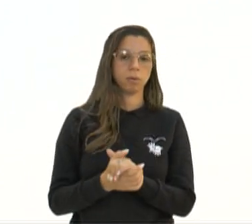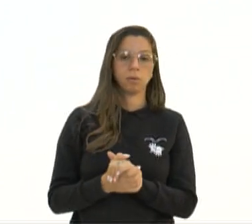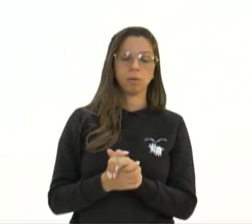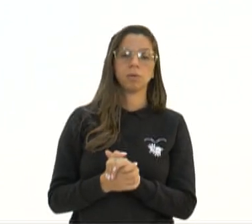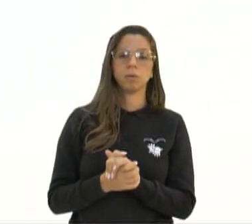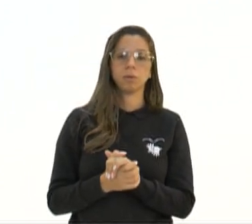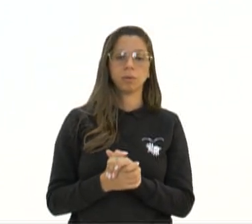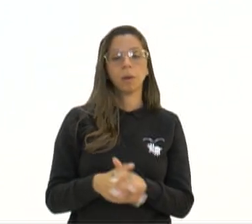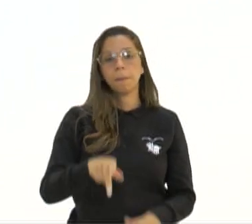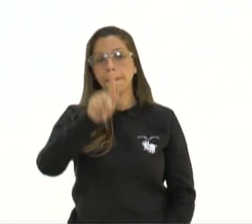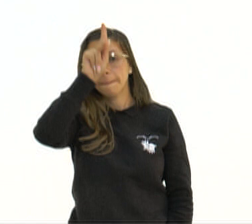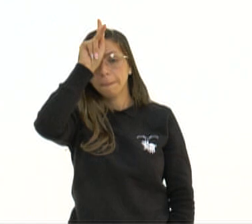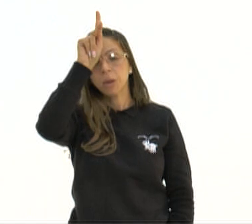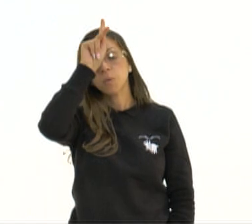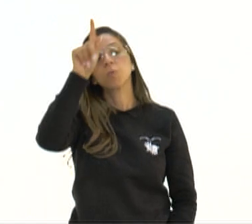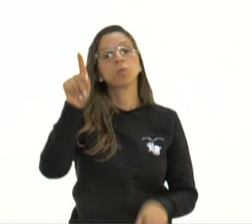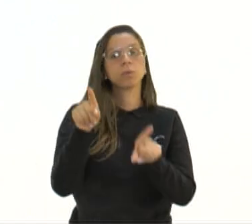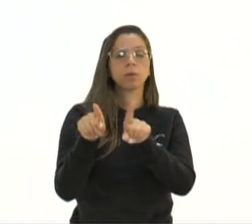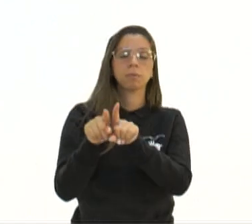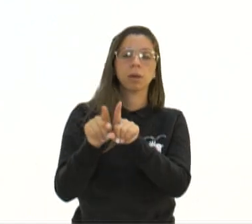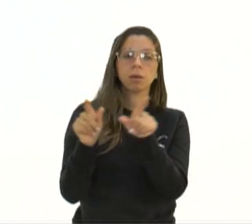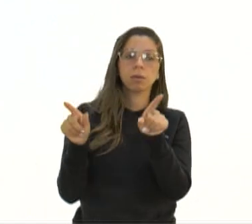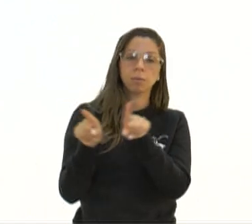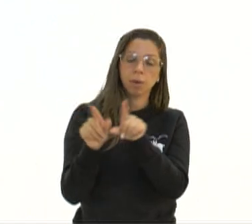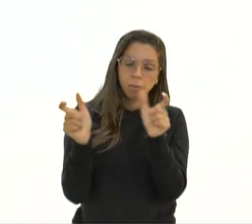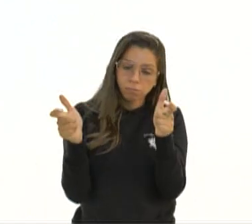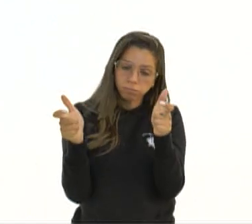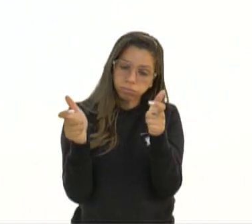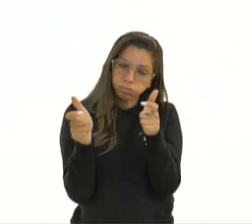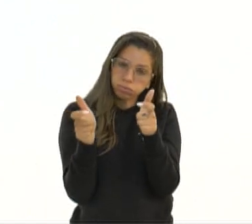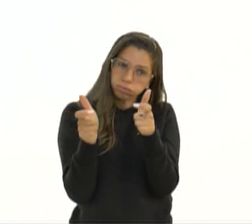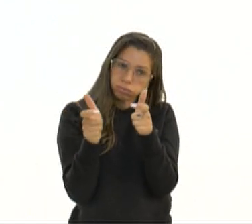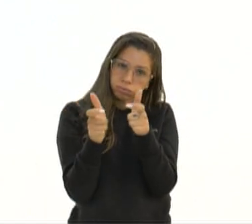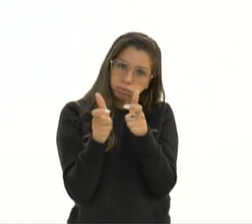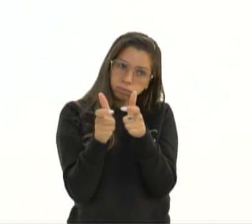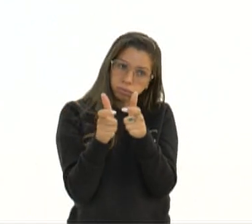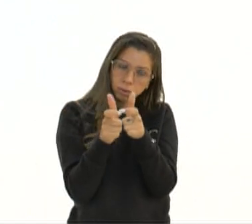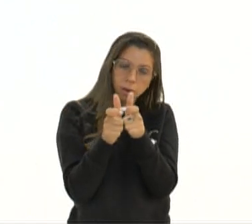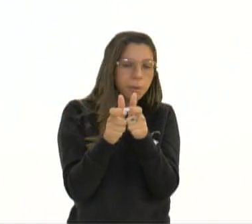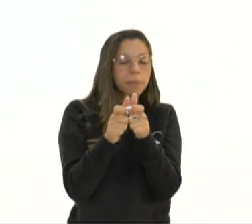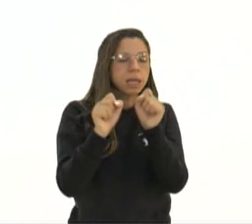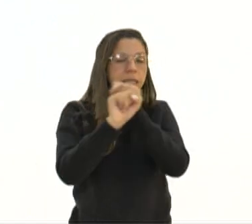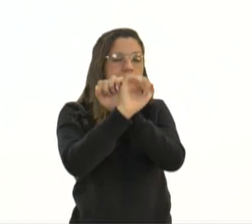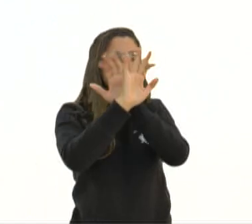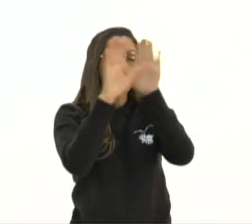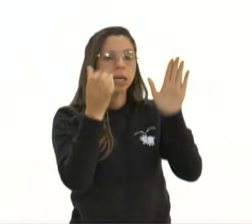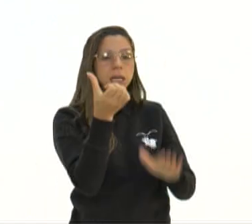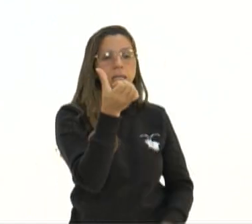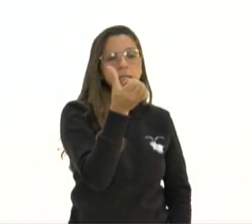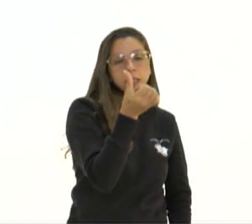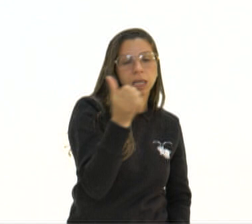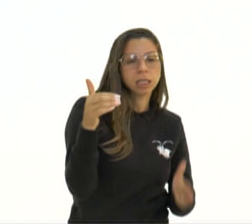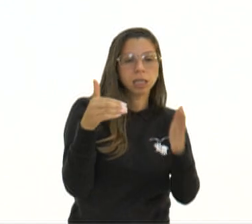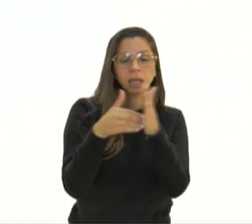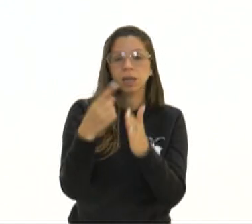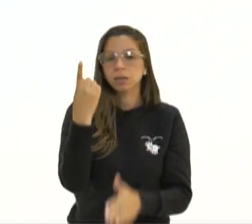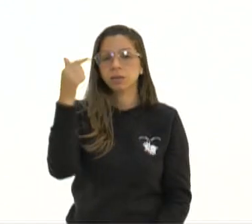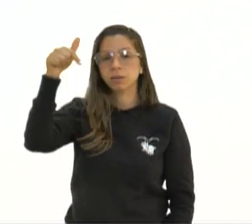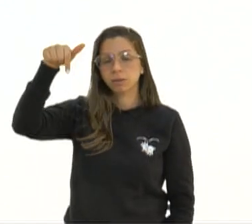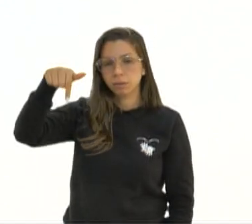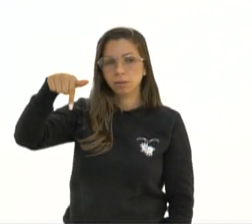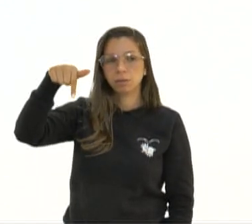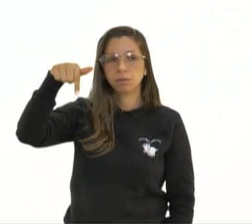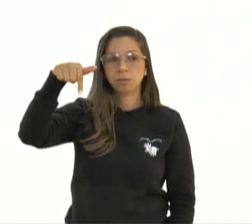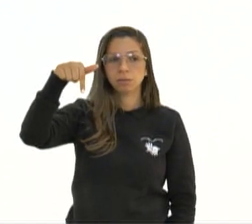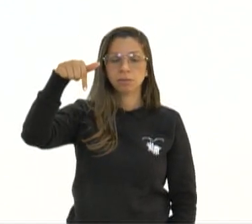alguns países. Depois já vai diminuindo a quantidade populacional, né? O mais clarinho entre 6 milhões e 17 milhões. E